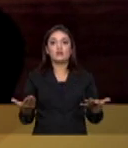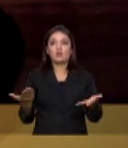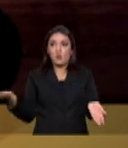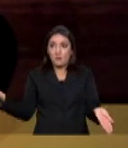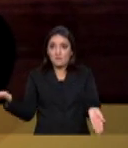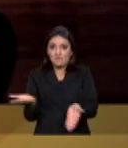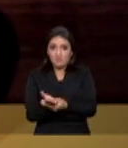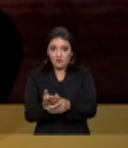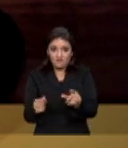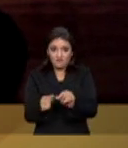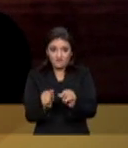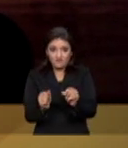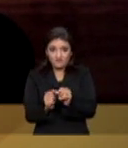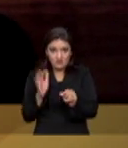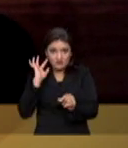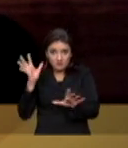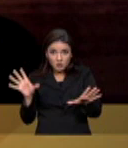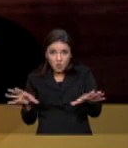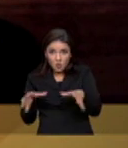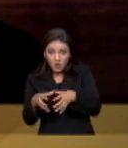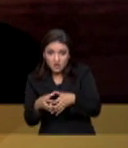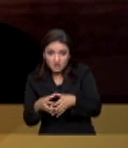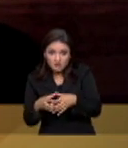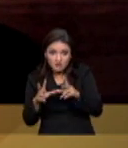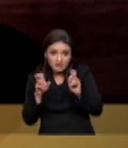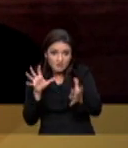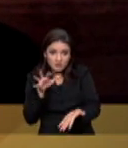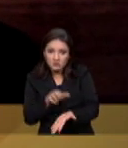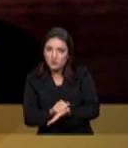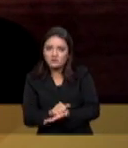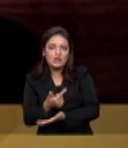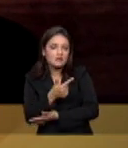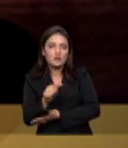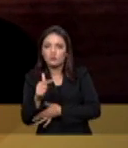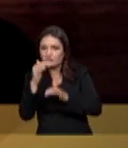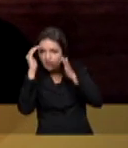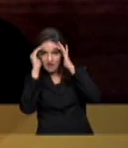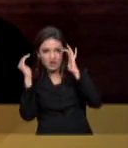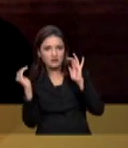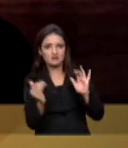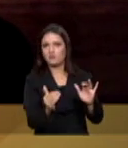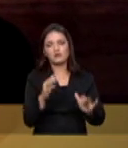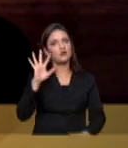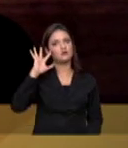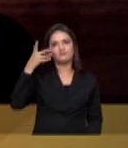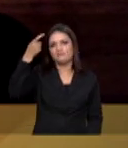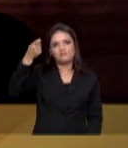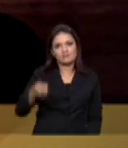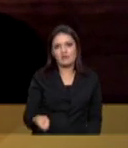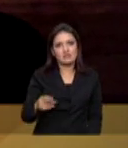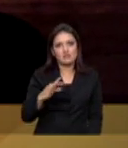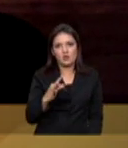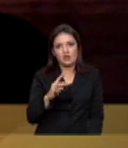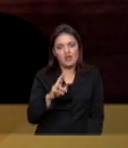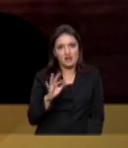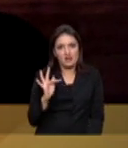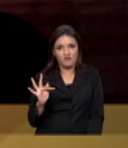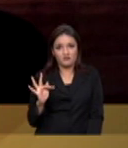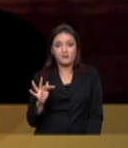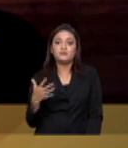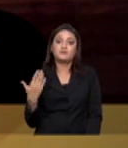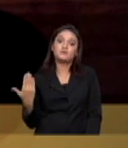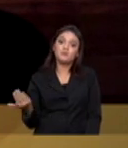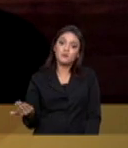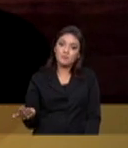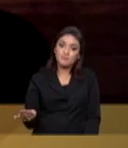coletivo em matéria possessória não foram observados no Acórdão recorrido por isso